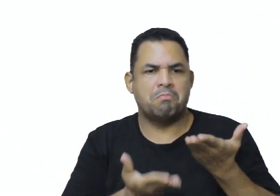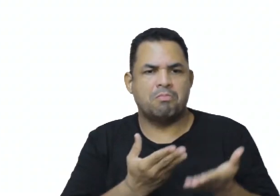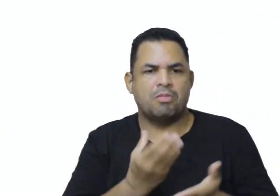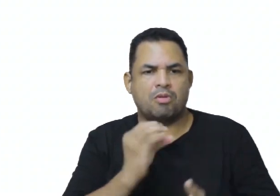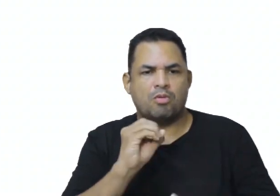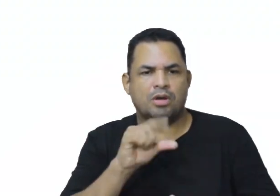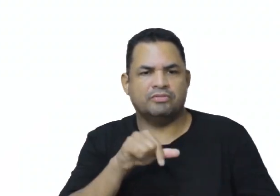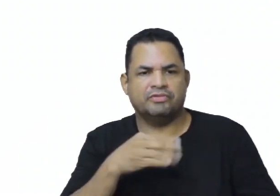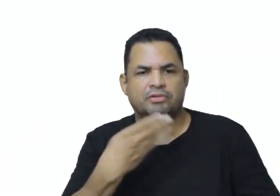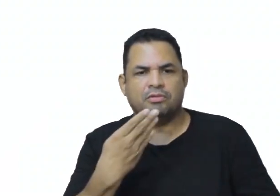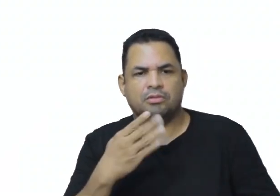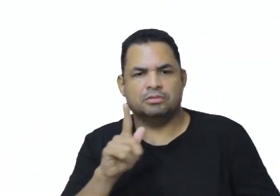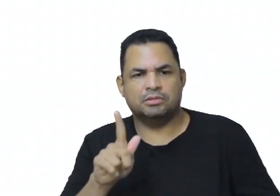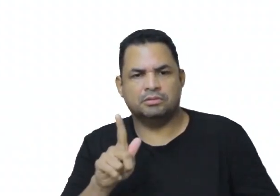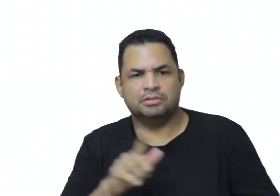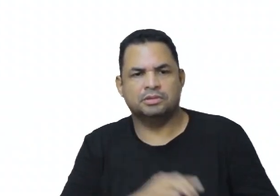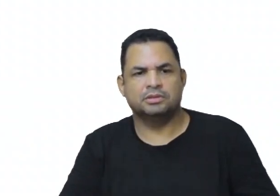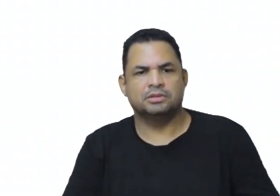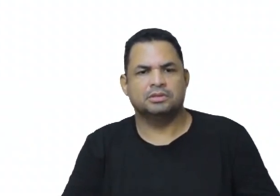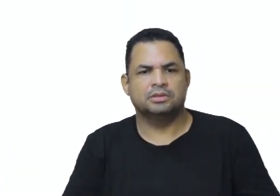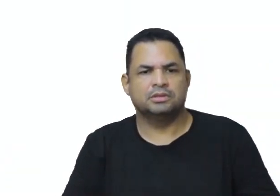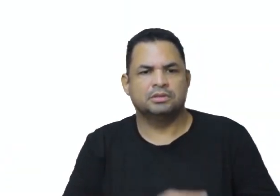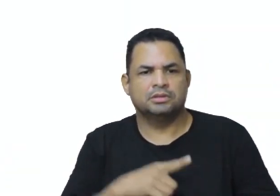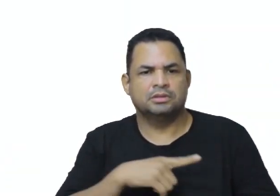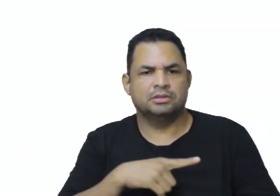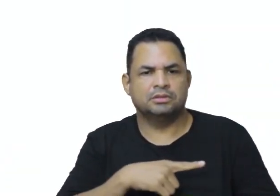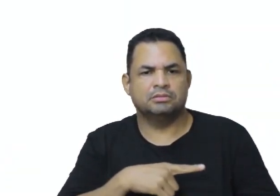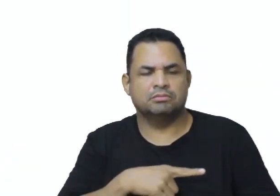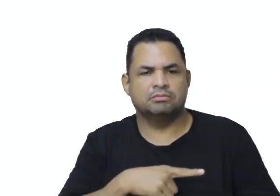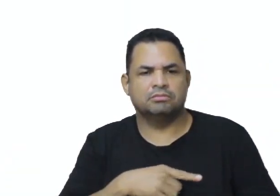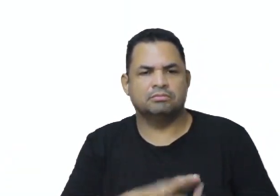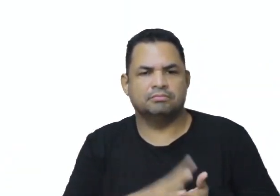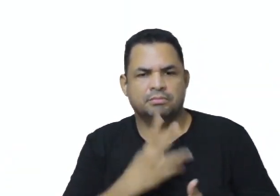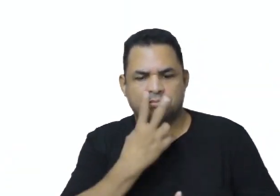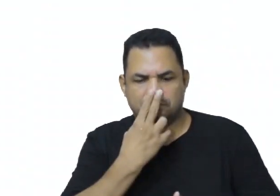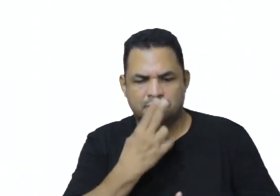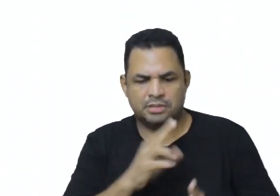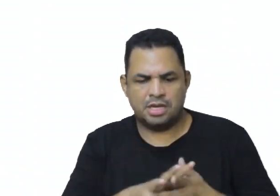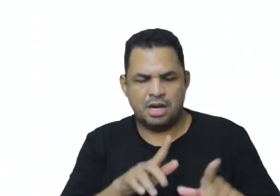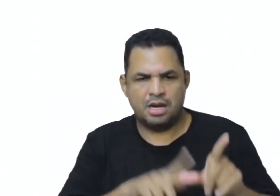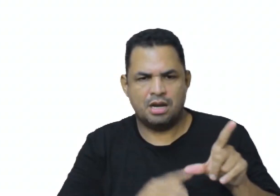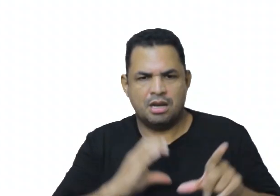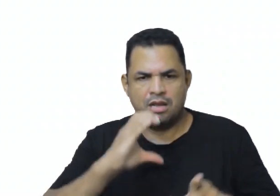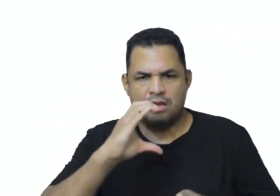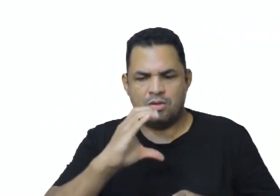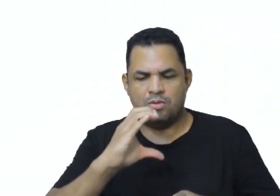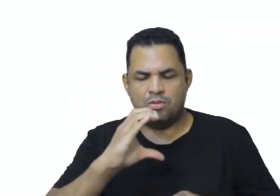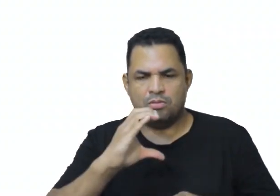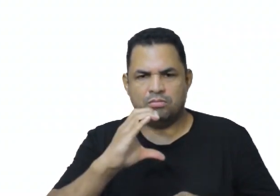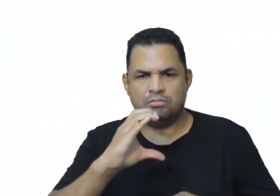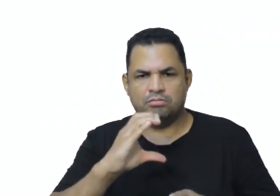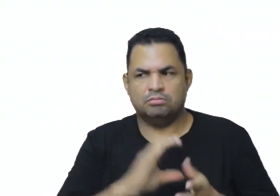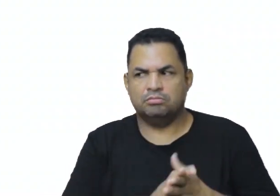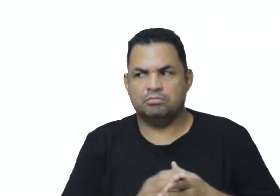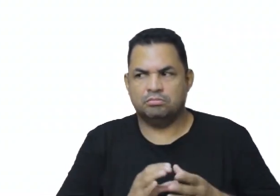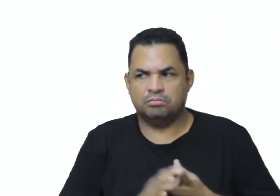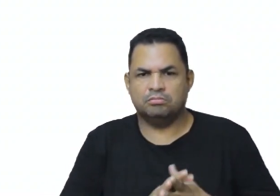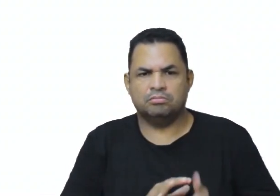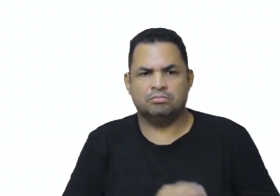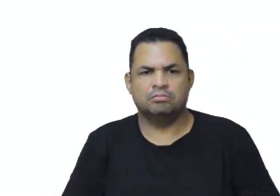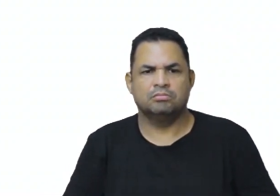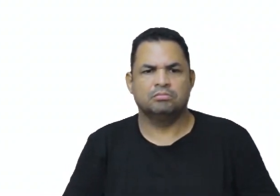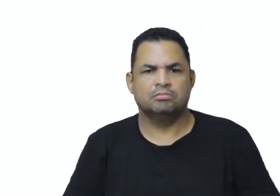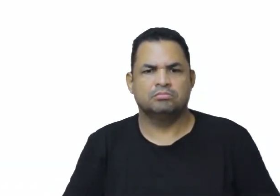4 miligramas, né? No caso, 4 gramas. Tem a forma de um C, né? Aquela forma fetalzinha, né? Que a